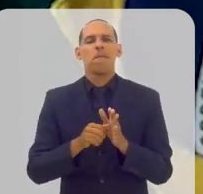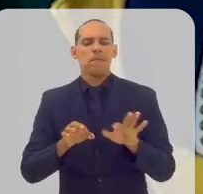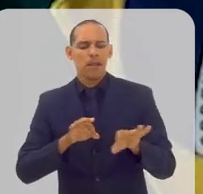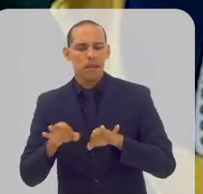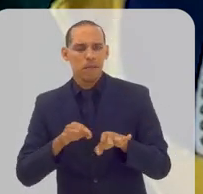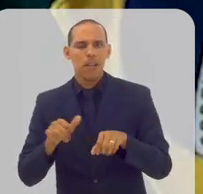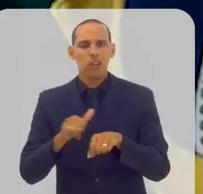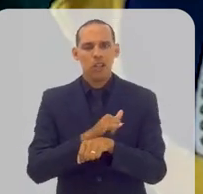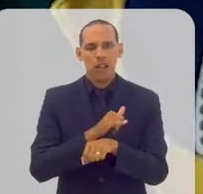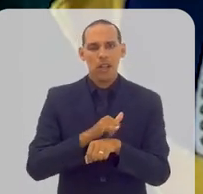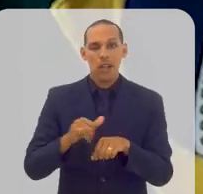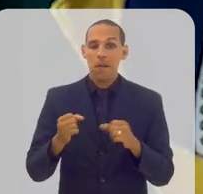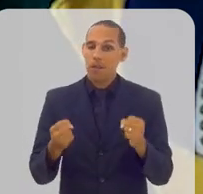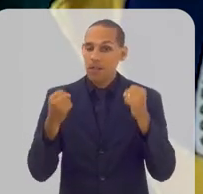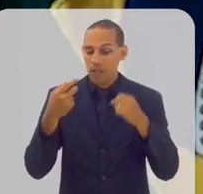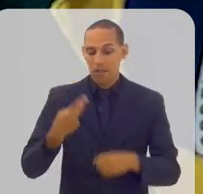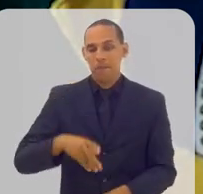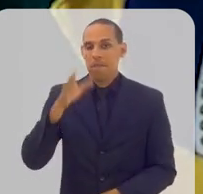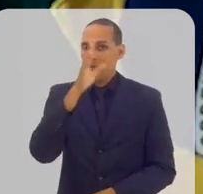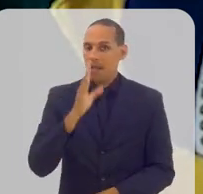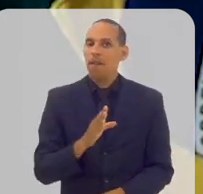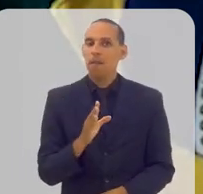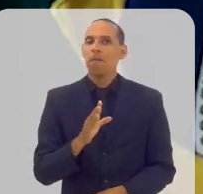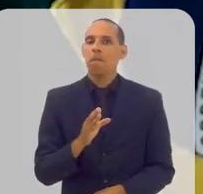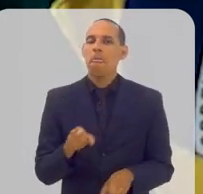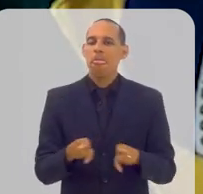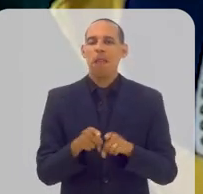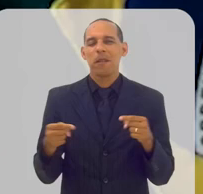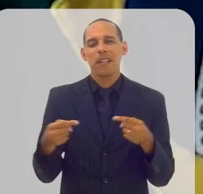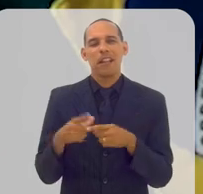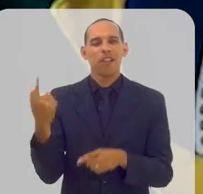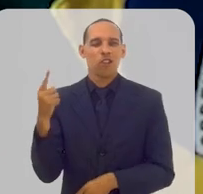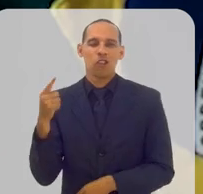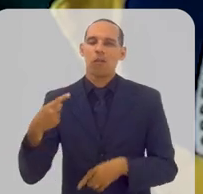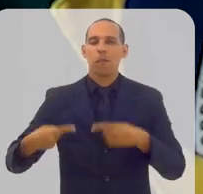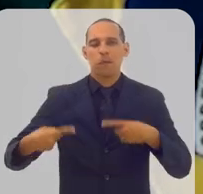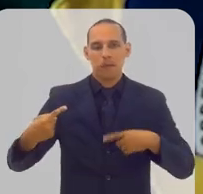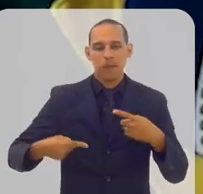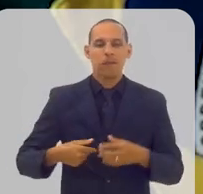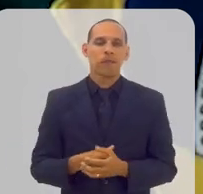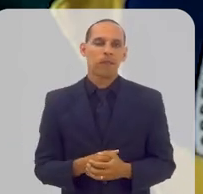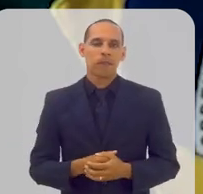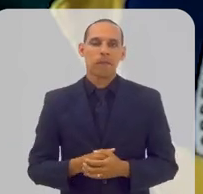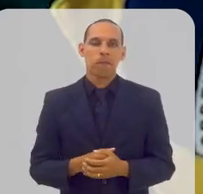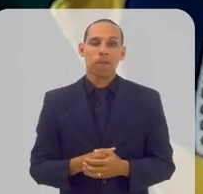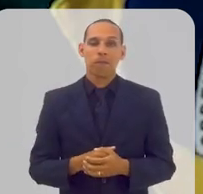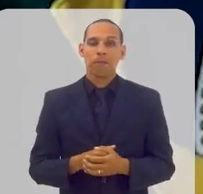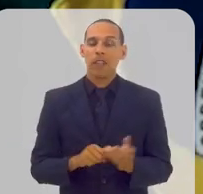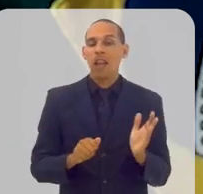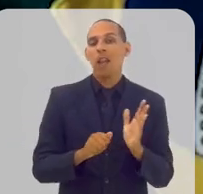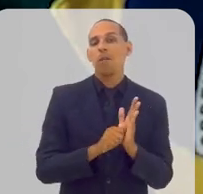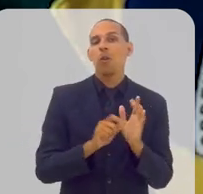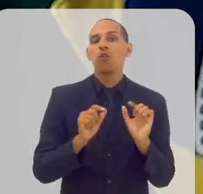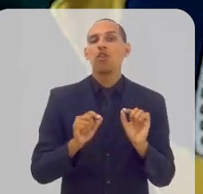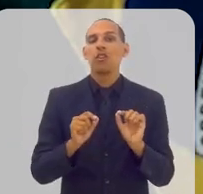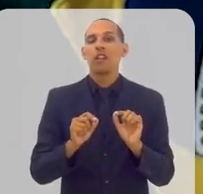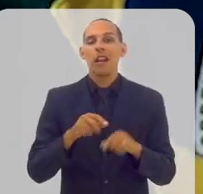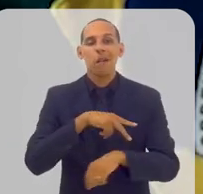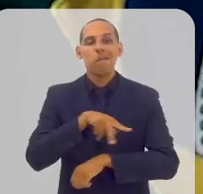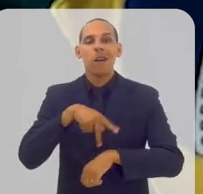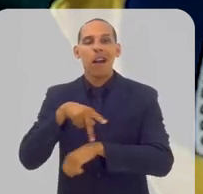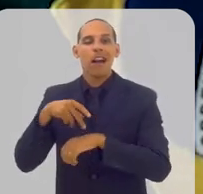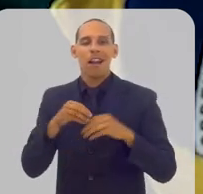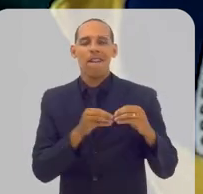informação sobre o potencial do Brasil. Nessa parte de geopolítica, abordando os países